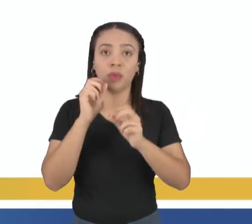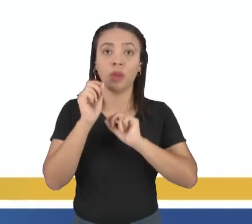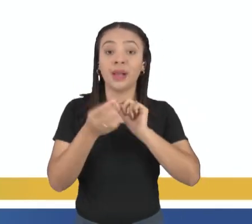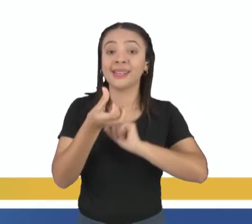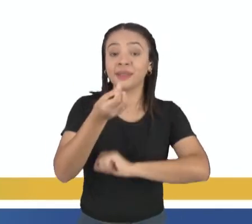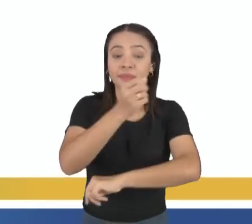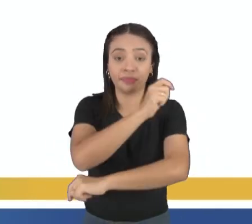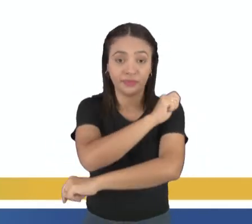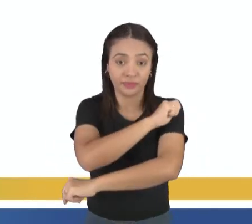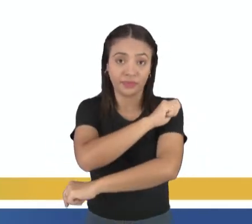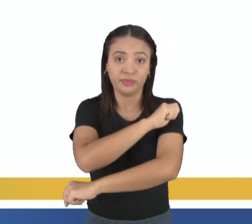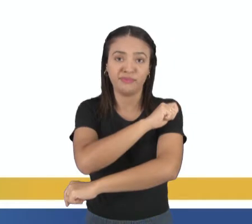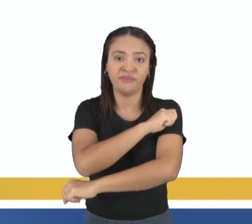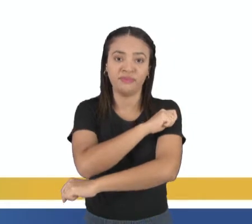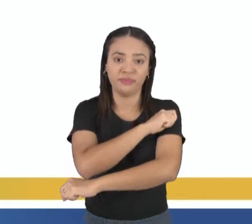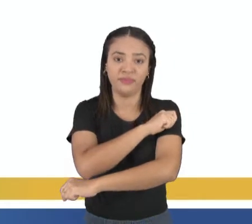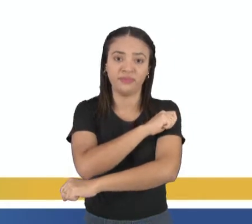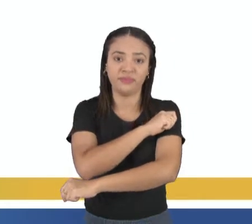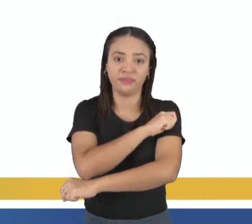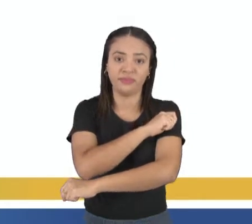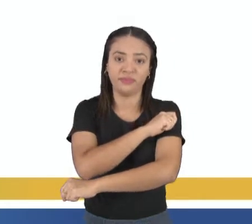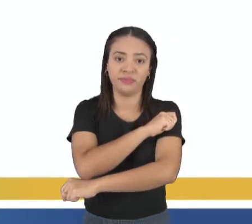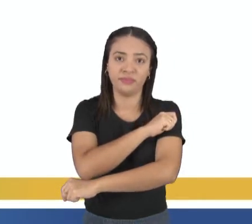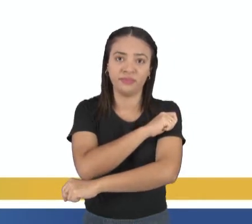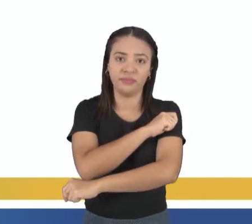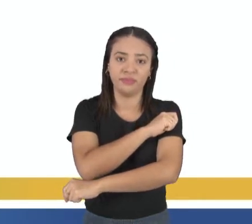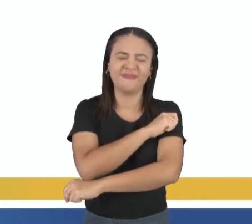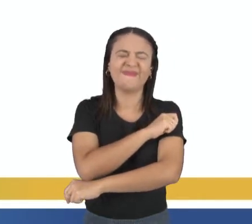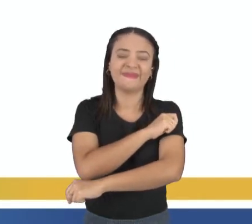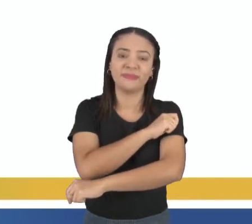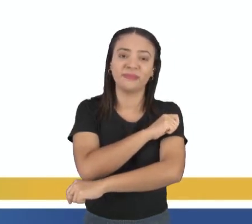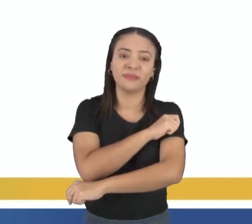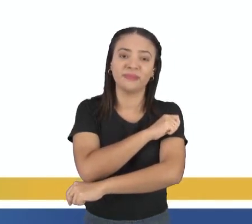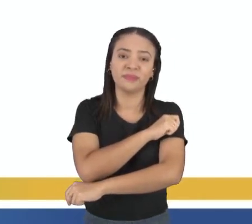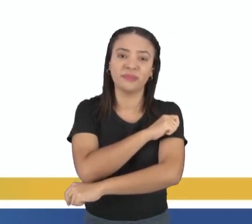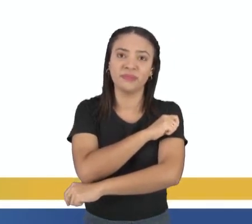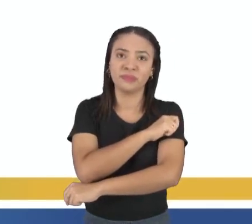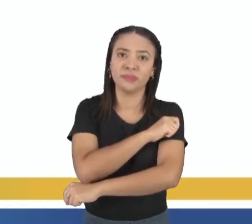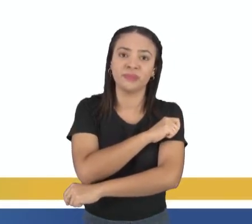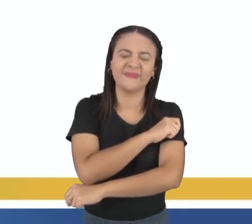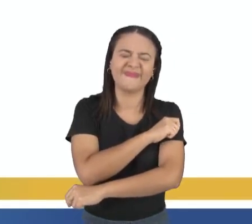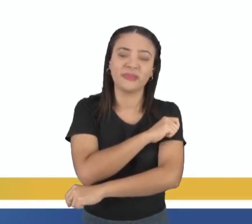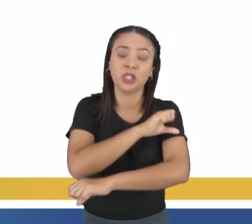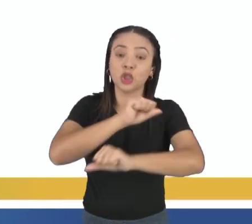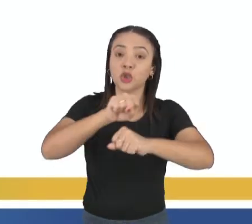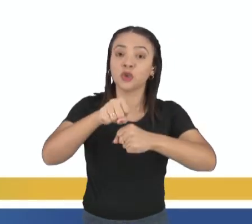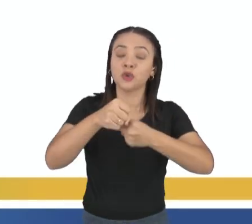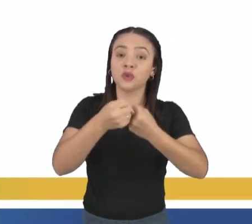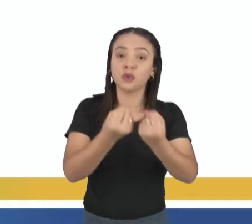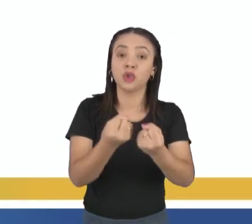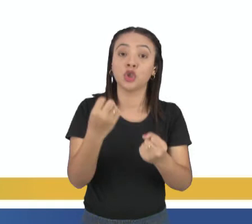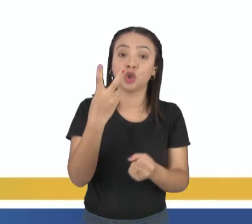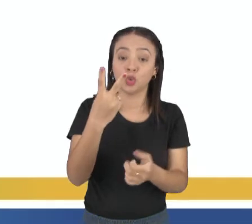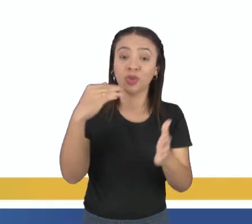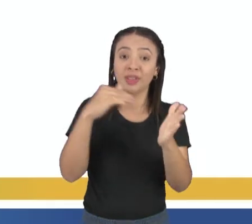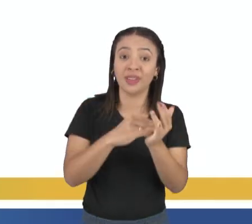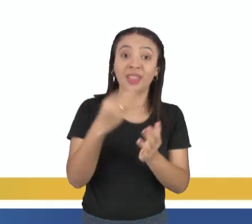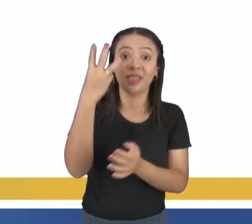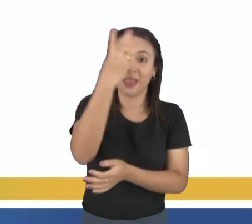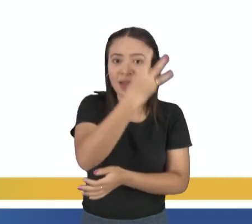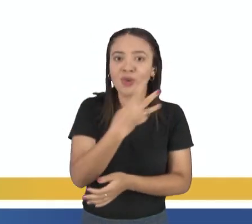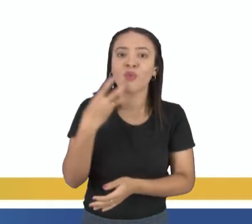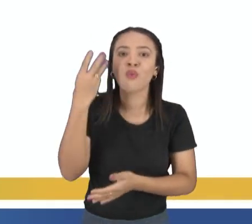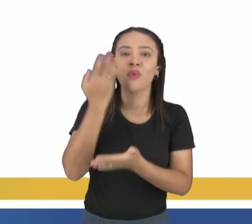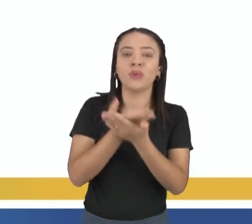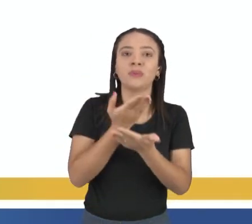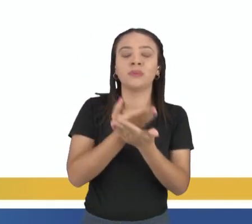é a maior quantidade, 6 alunos, que é a maior quantidade observada dedica de 2 a 3 horas de estudo. Então, a coluna